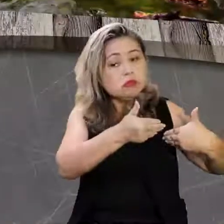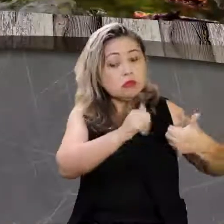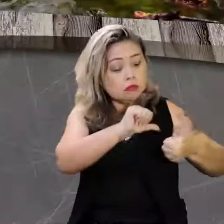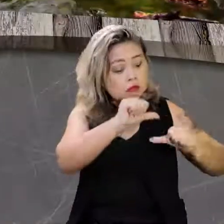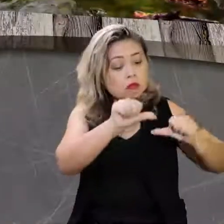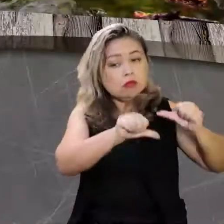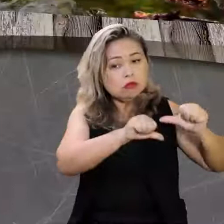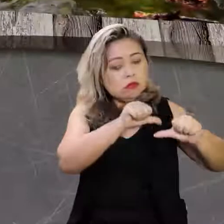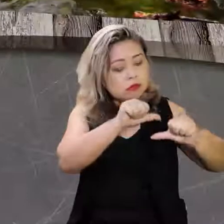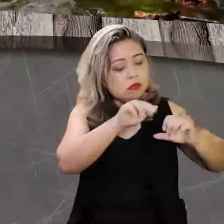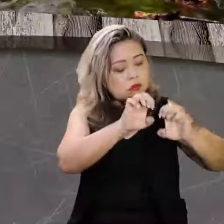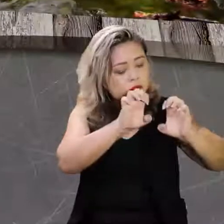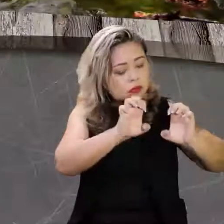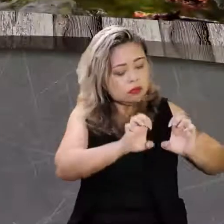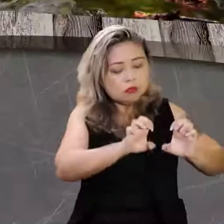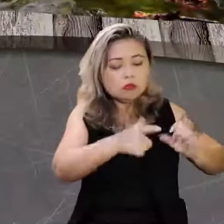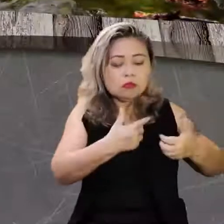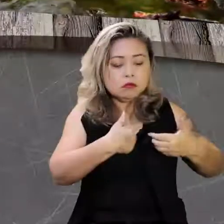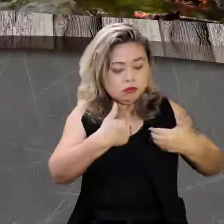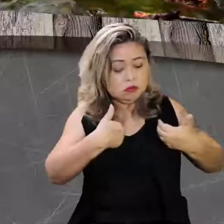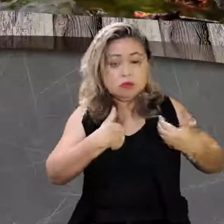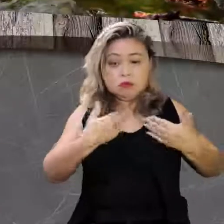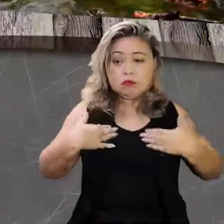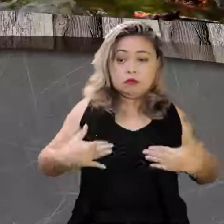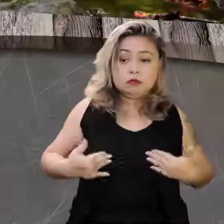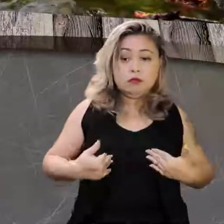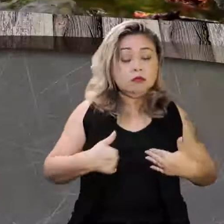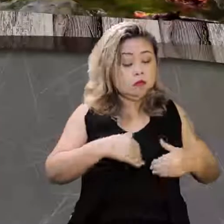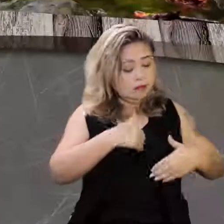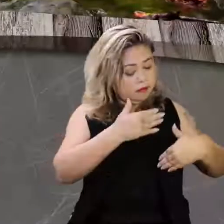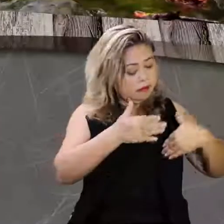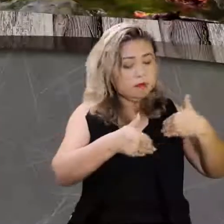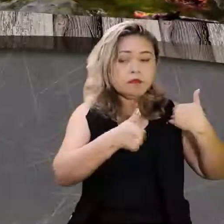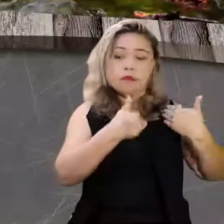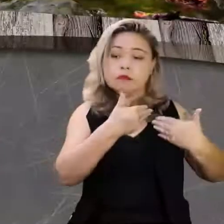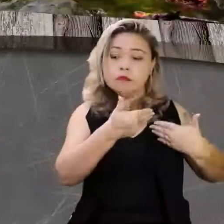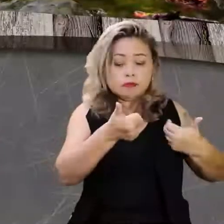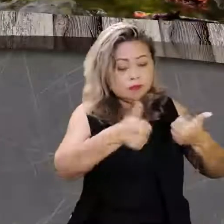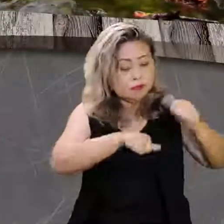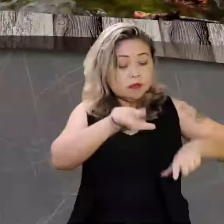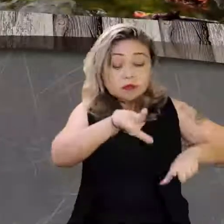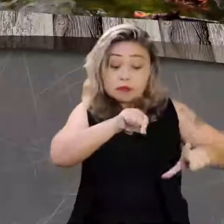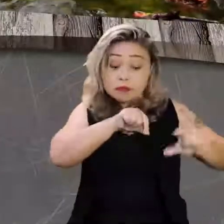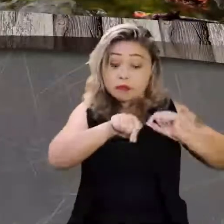essas modificações estruturais, anatômicas, enfim, vão ser